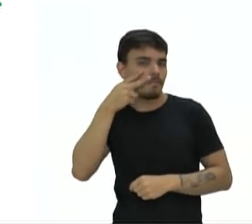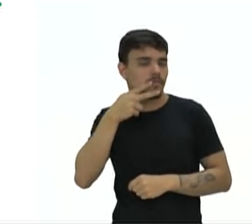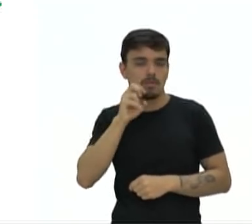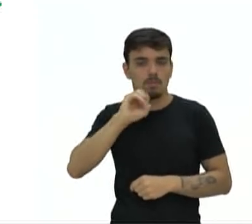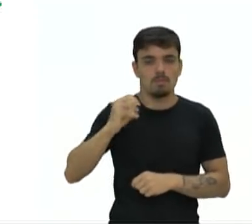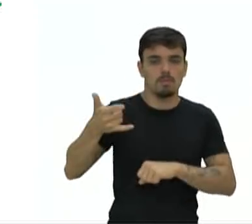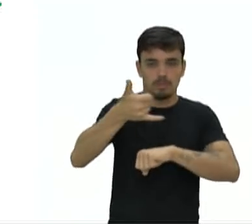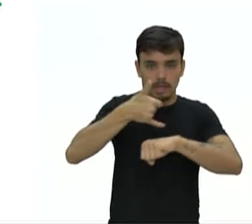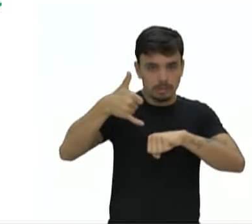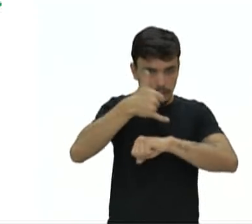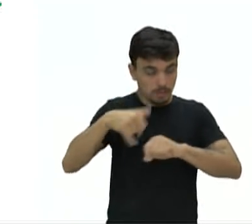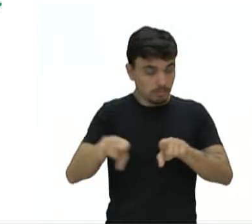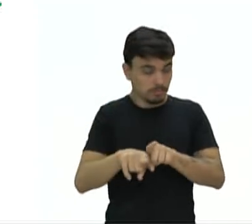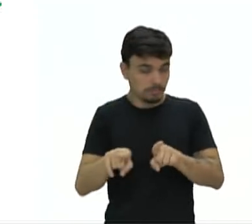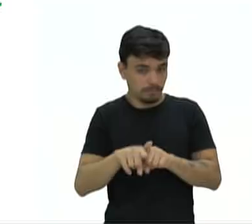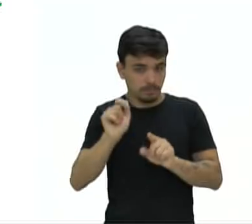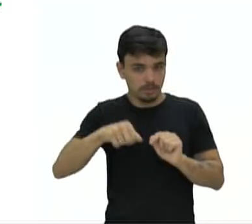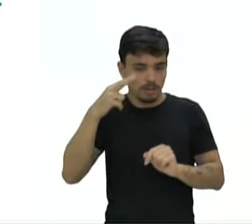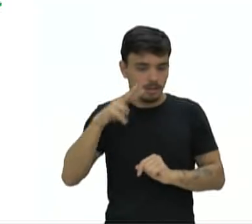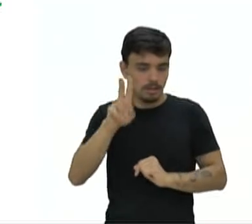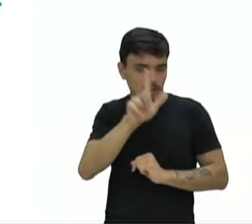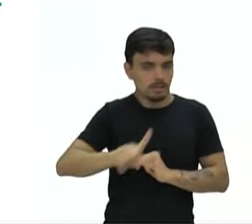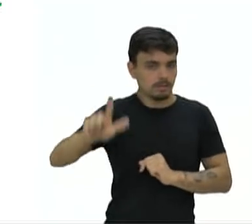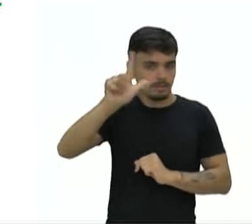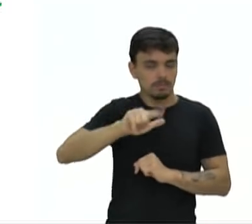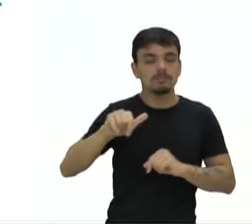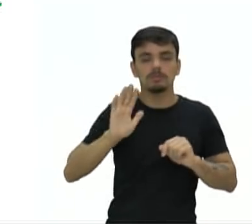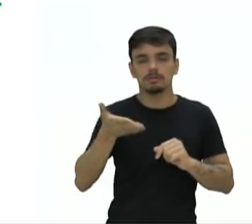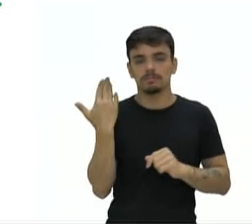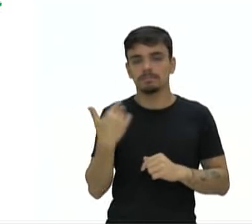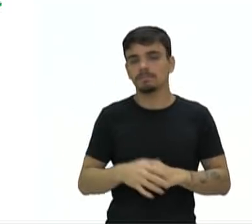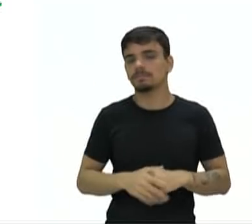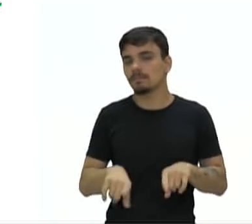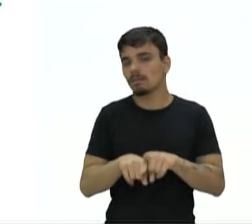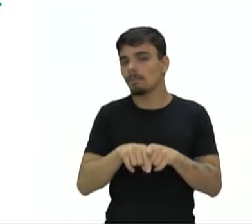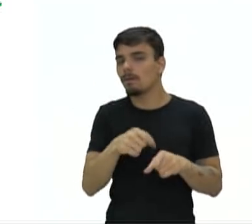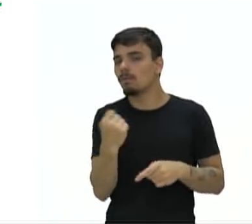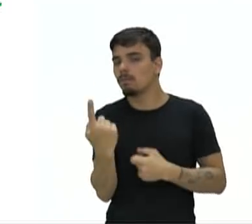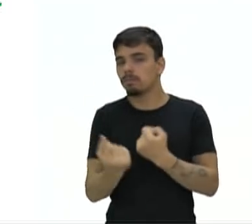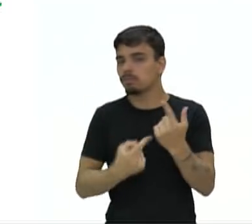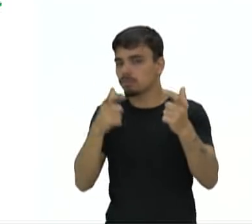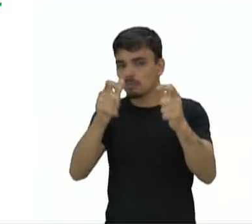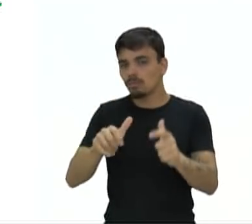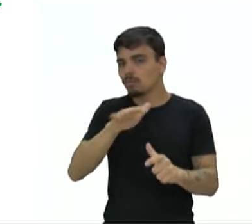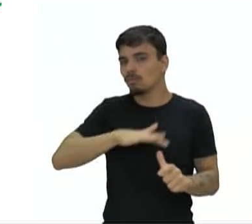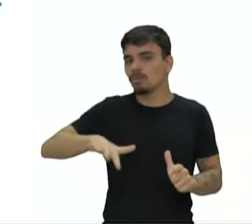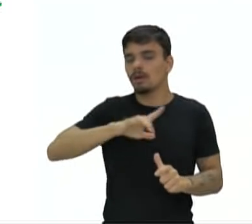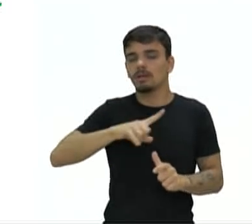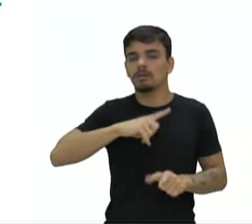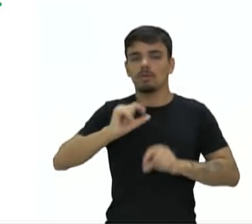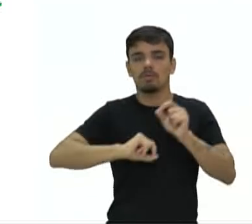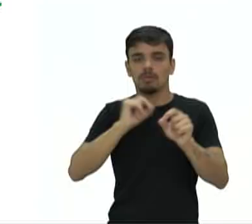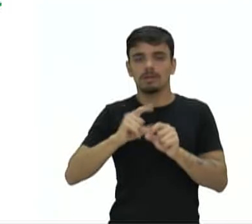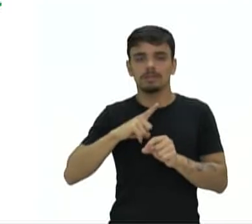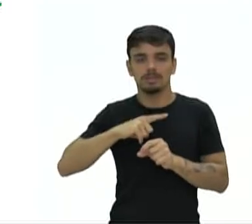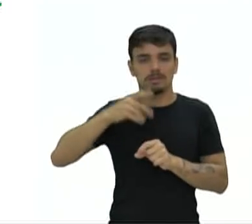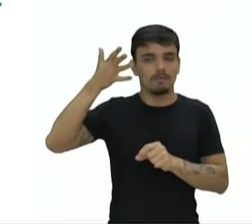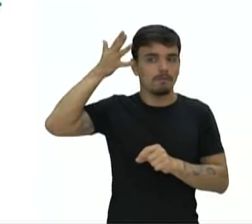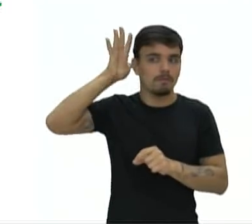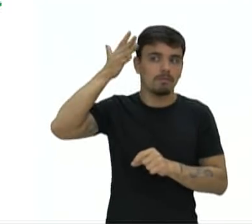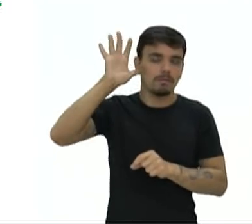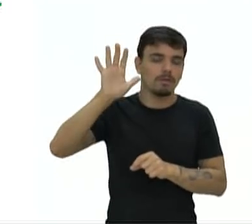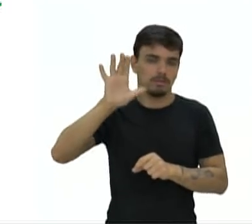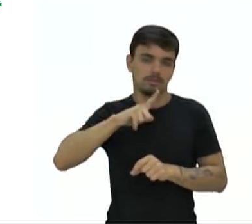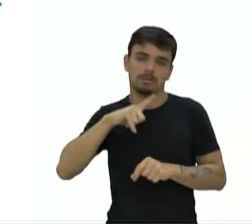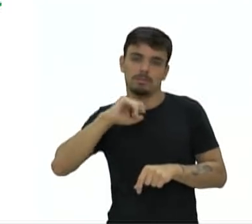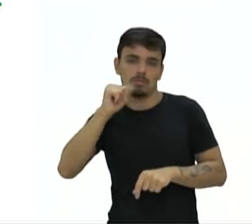já vi também, já li nas literaturas historiográficas. Em alguns lugares, se fosse menino, pendurava-se um ramo de oliveira, se fosse uma